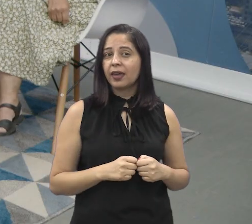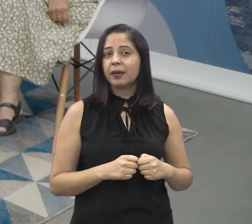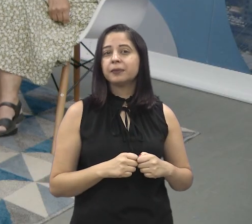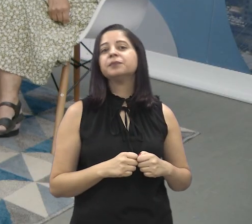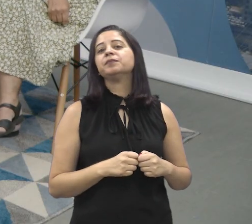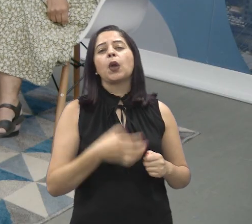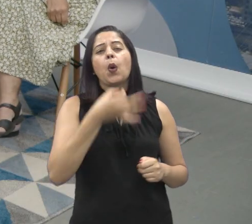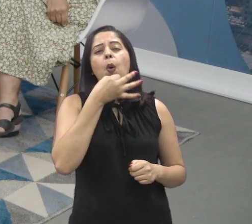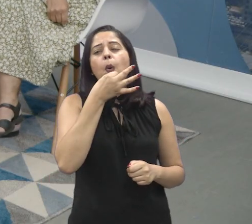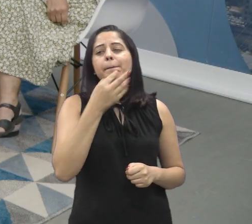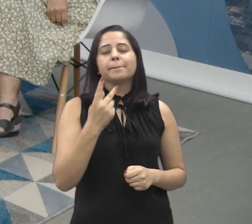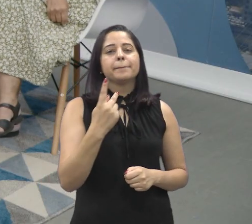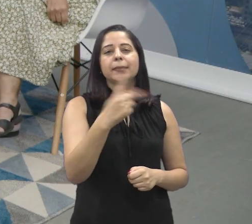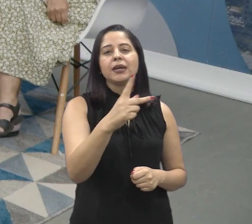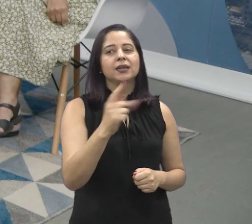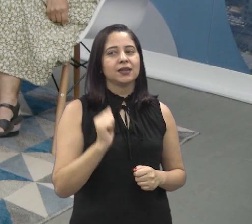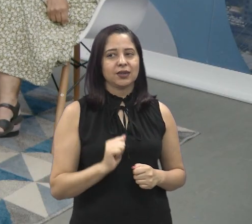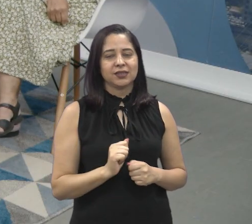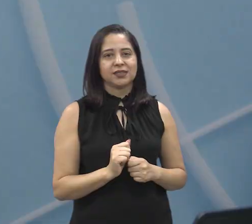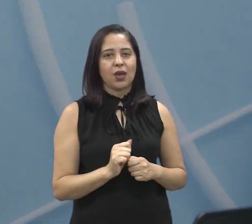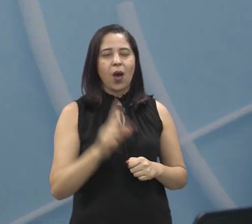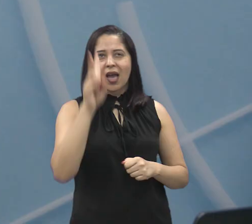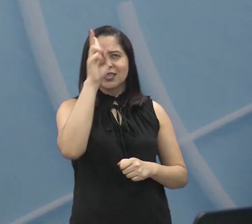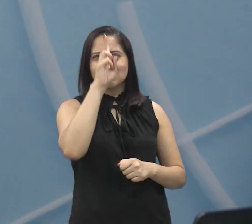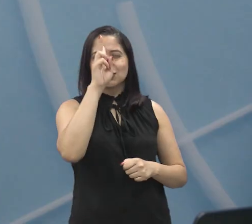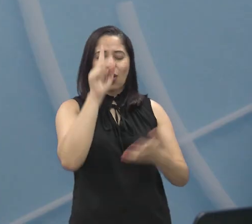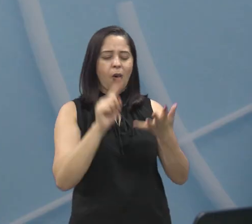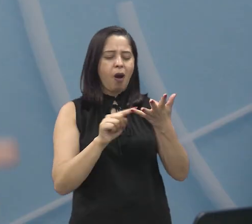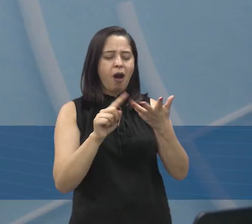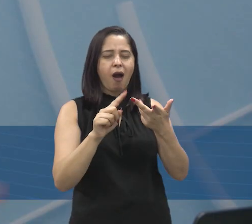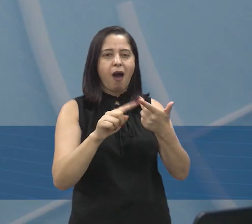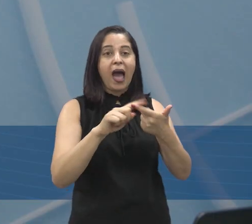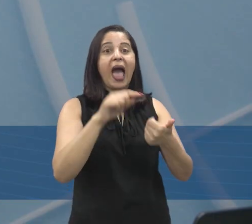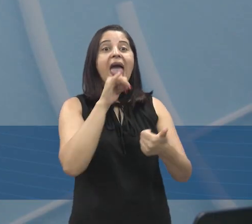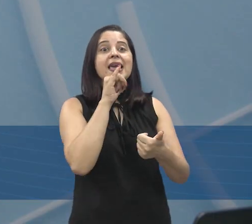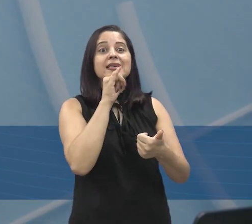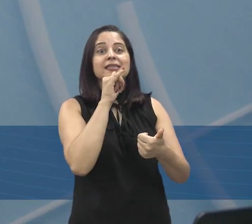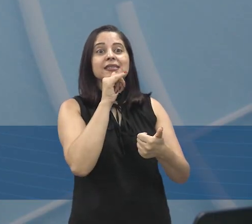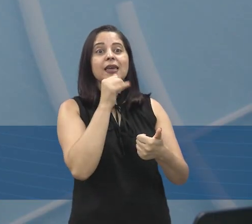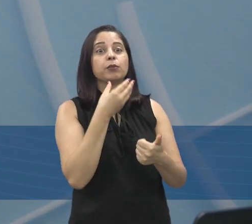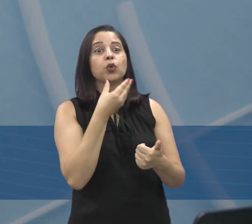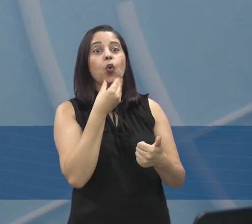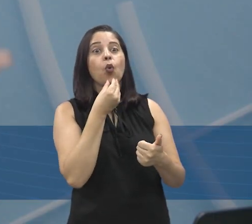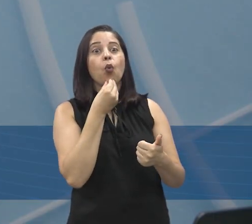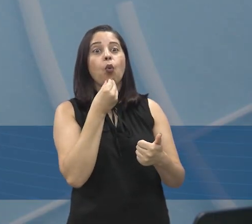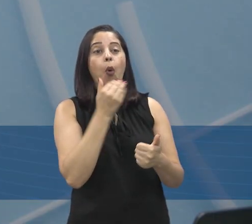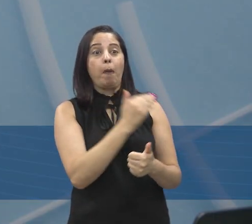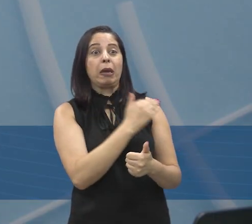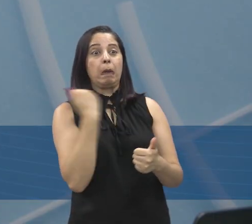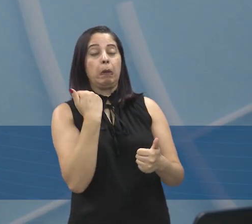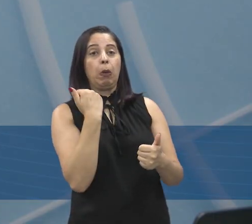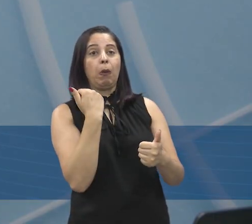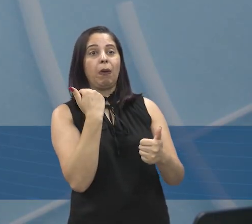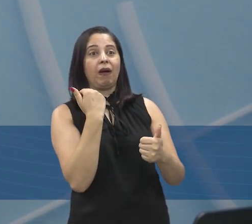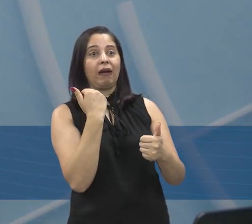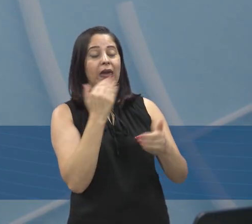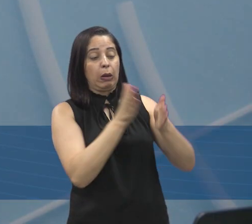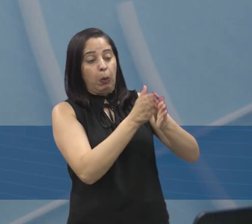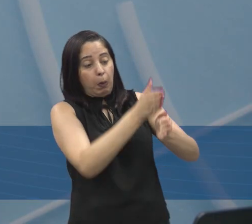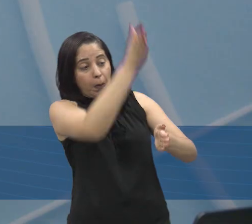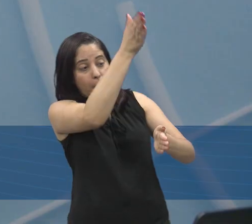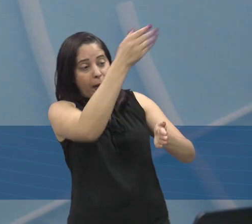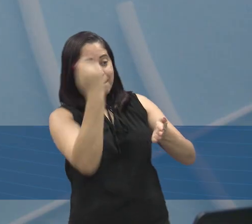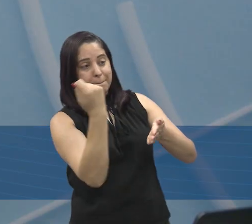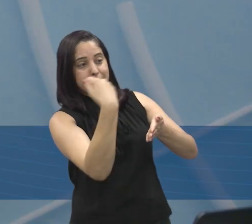você acha que, né, essas histórias, né, um corpo seco, por exemplo, pode ser melhor aproveitado para